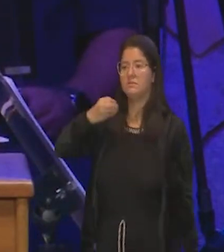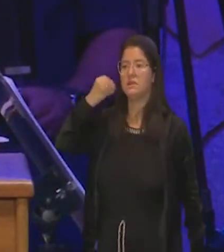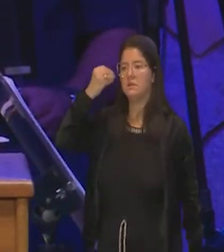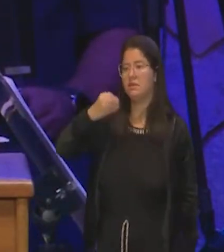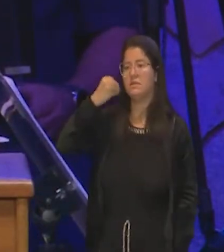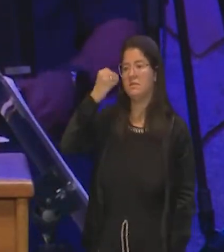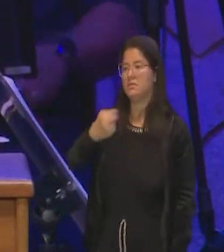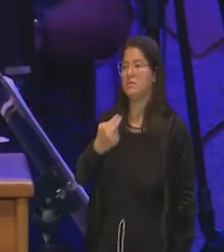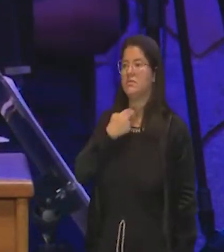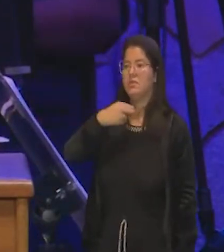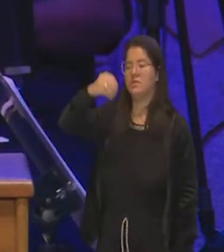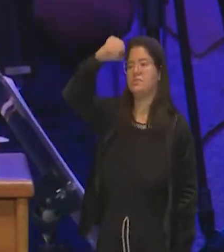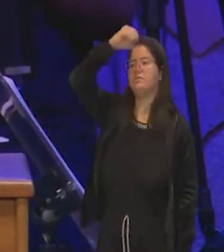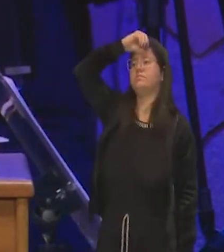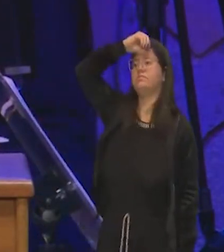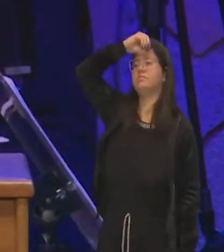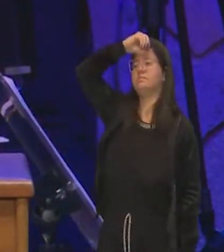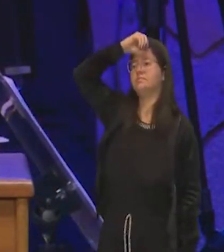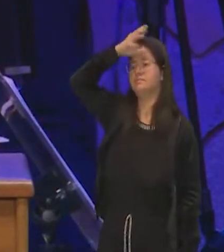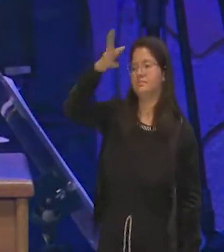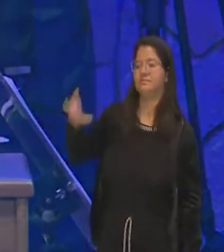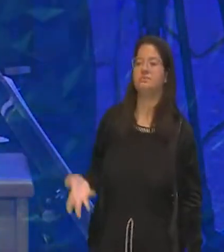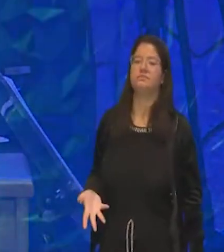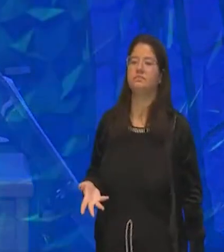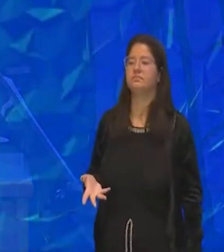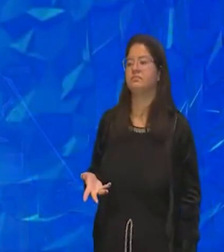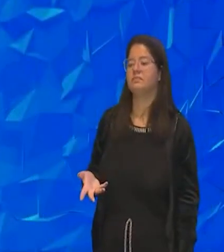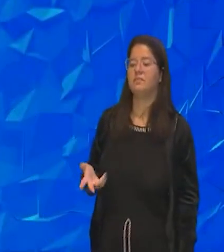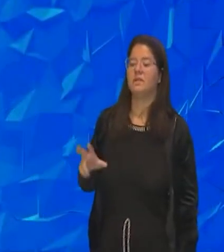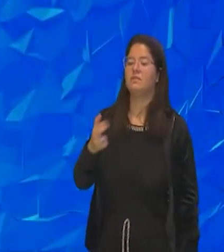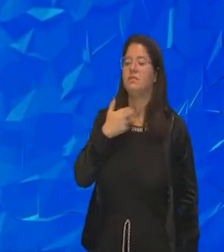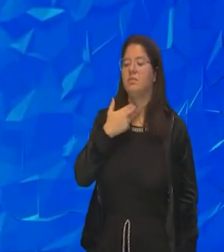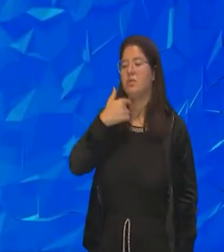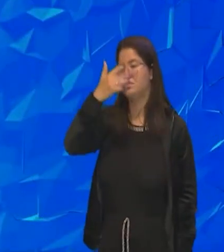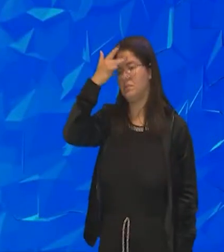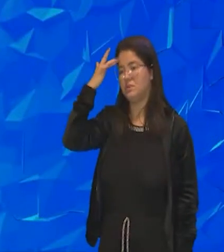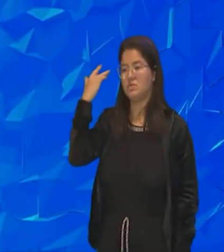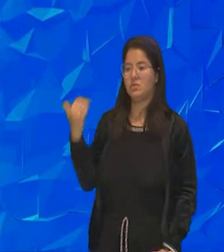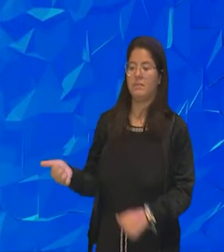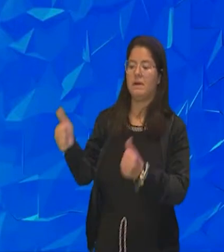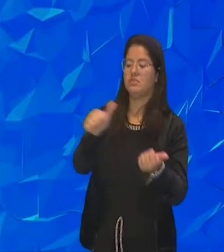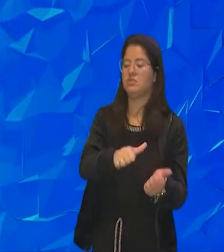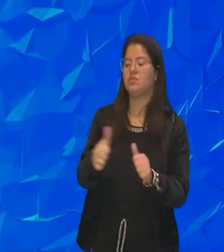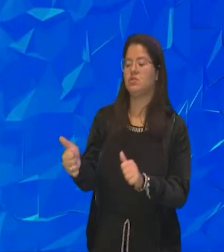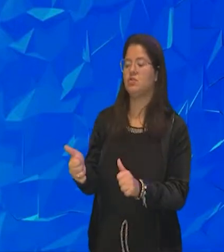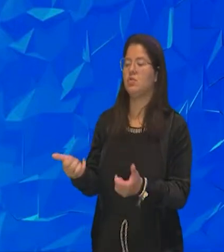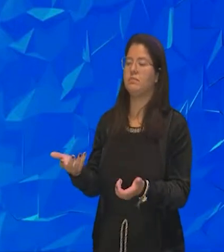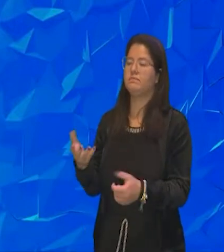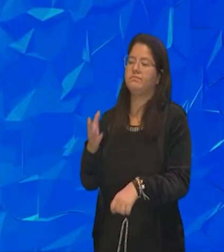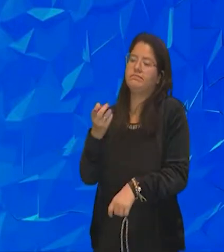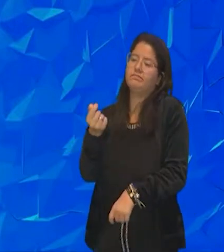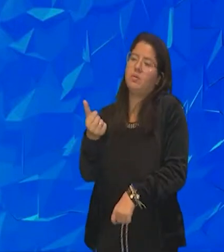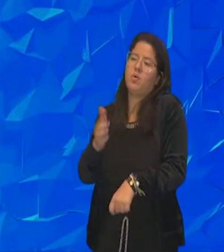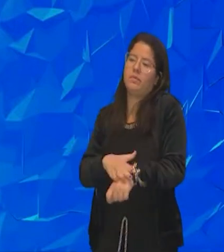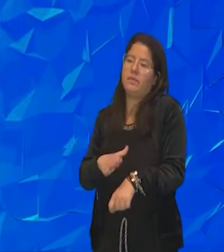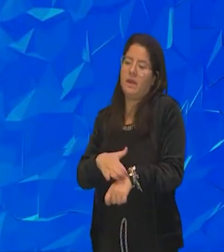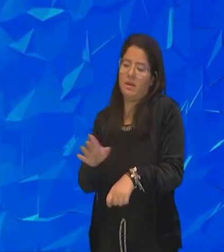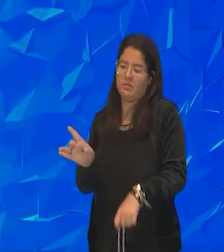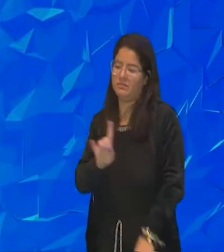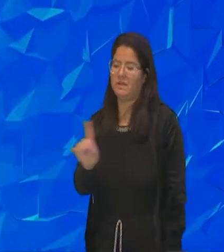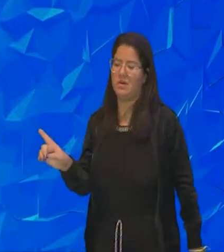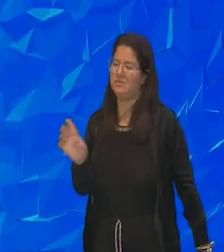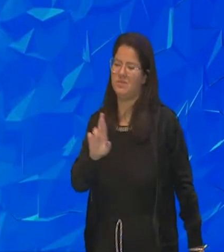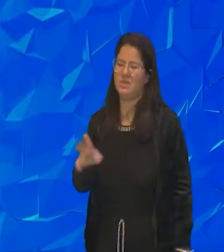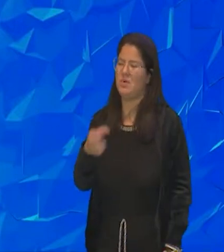neófito, que não seja uma pessoa recém-convertida, um principiante ou um novato. Nem é bom que